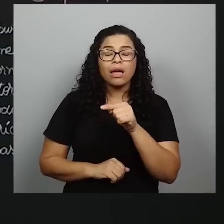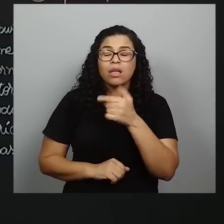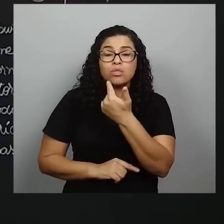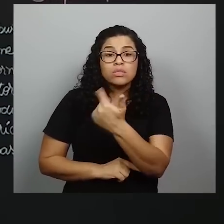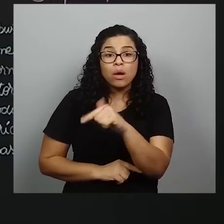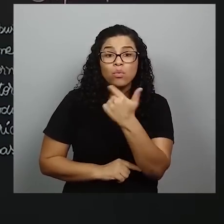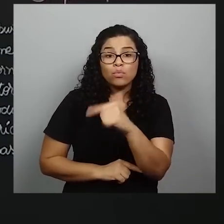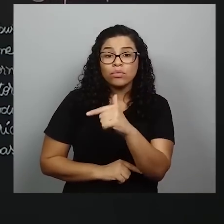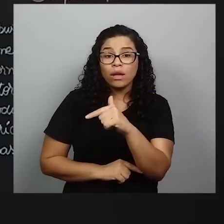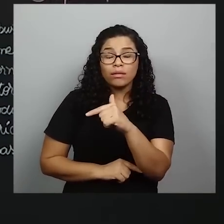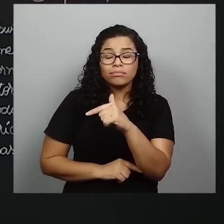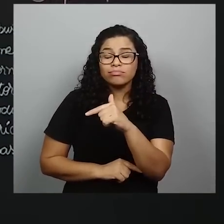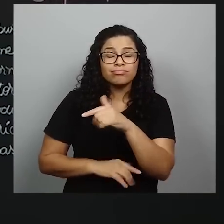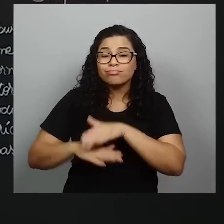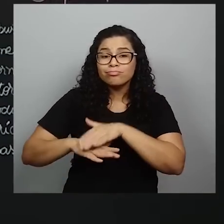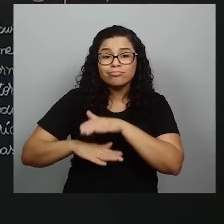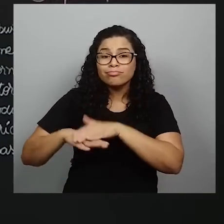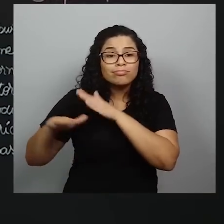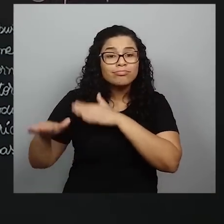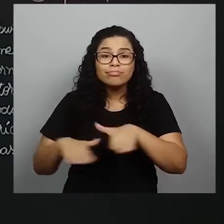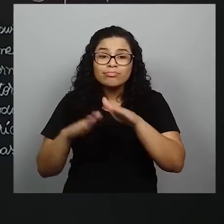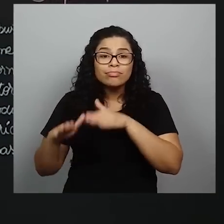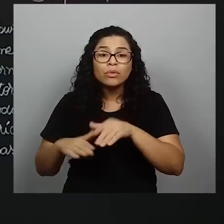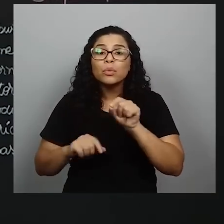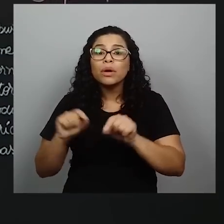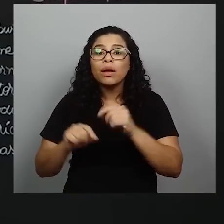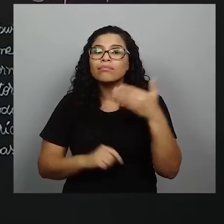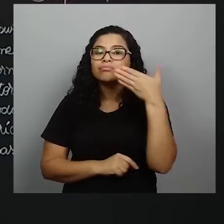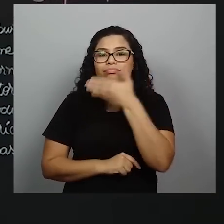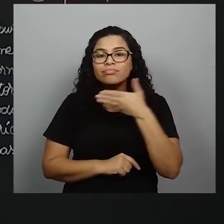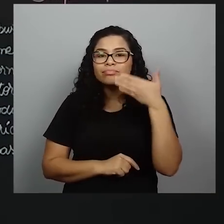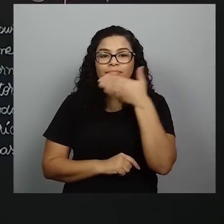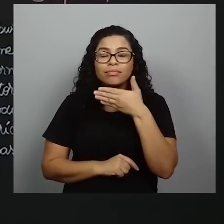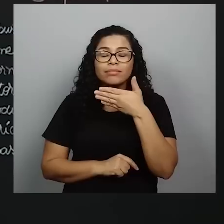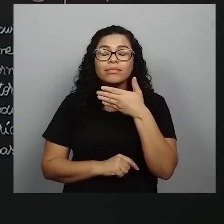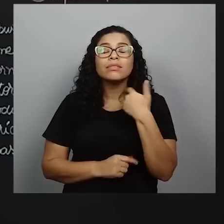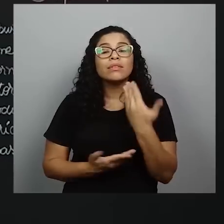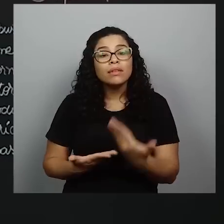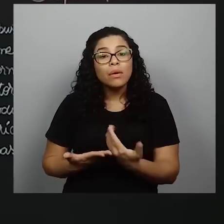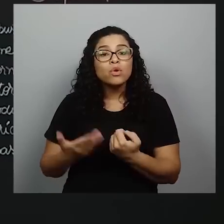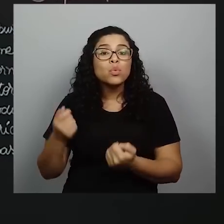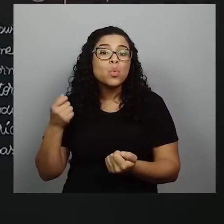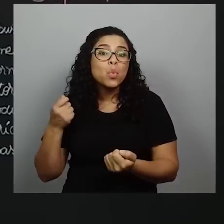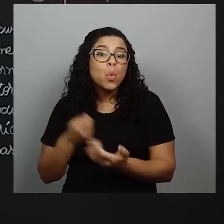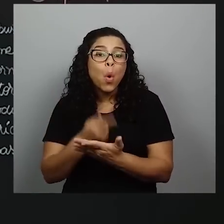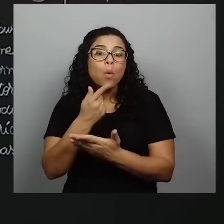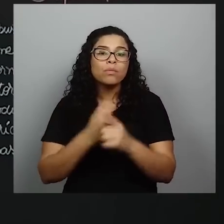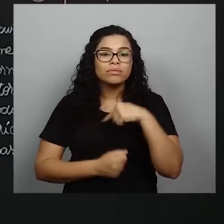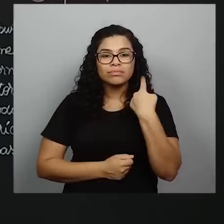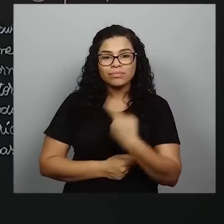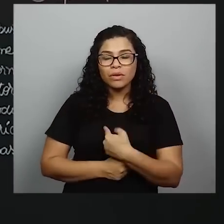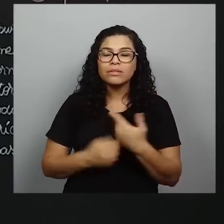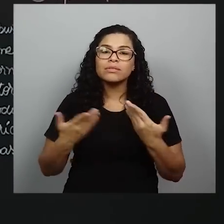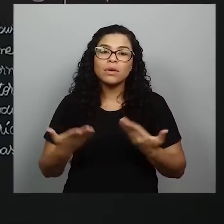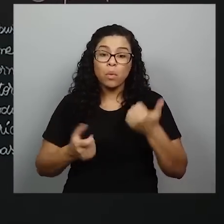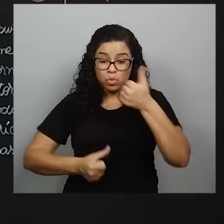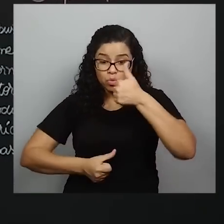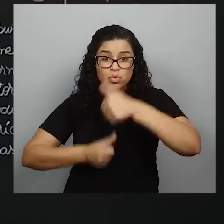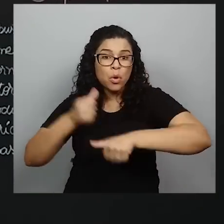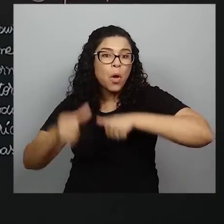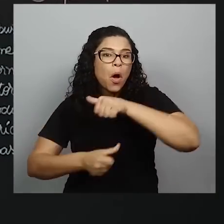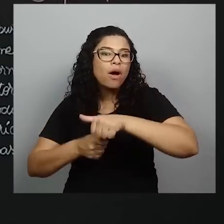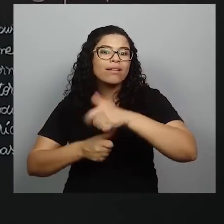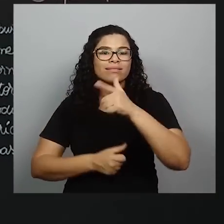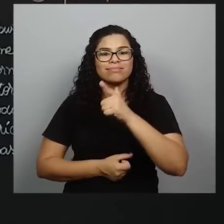têm a produção de açúcar, que acaba sendo comprada da gente. Então a gente tem uma troca com essa